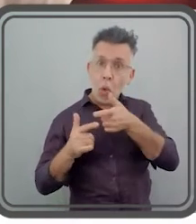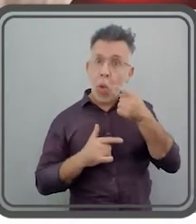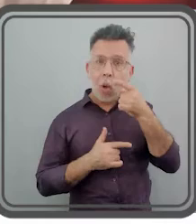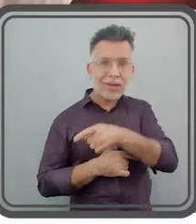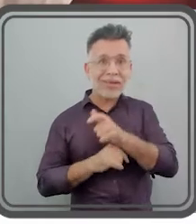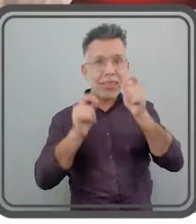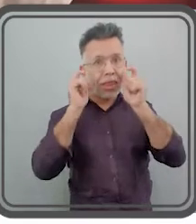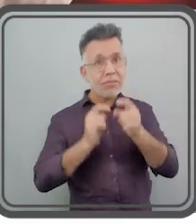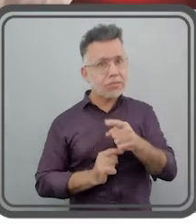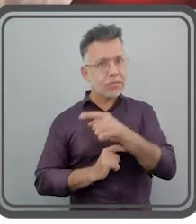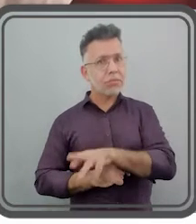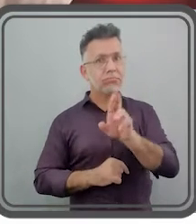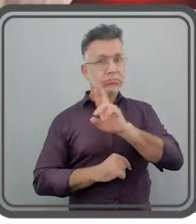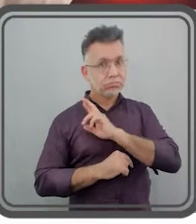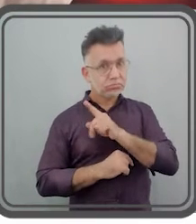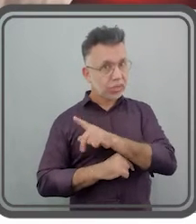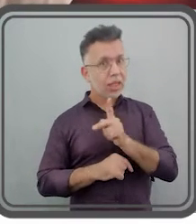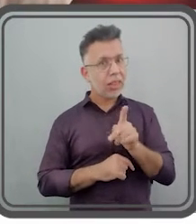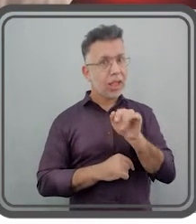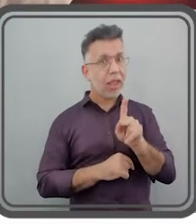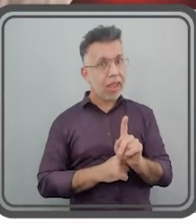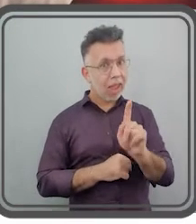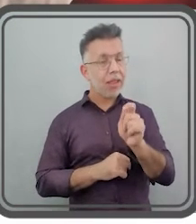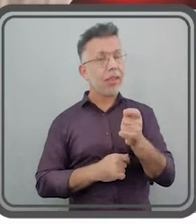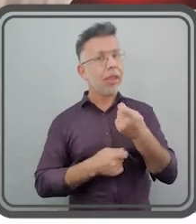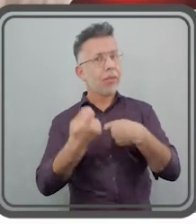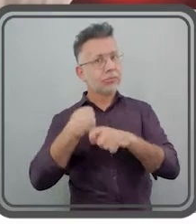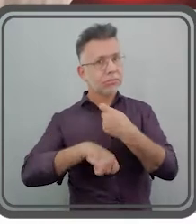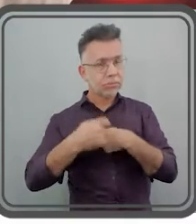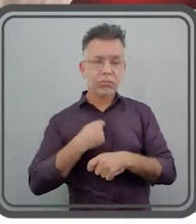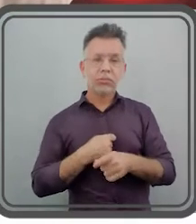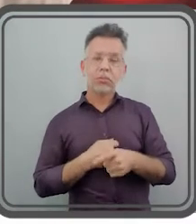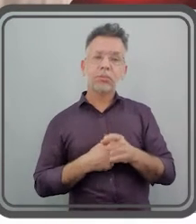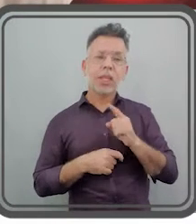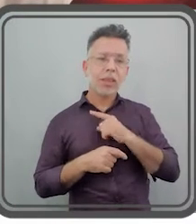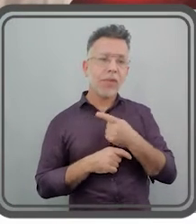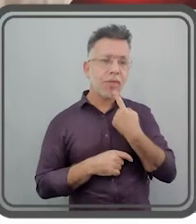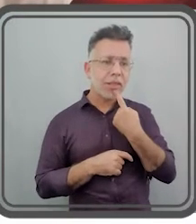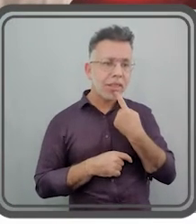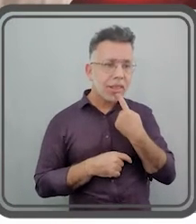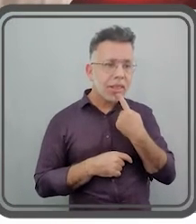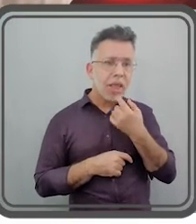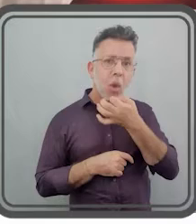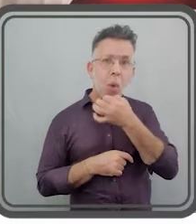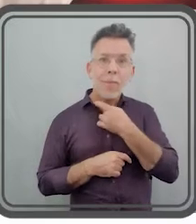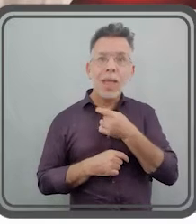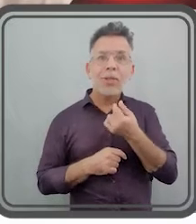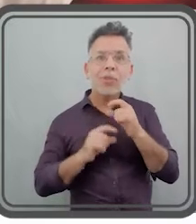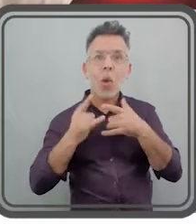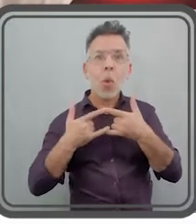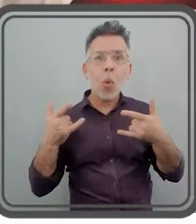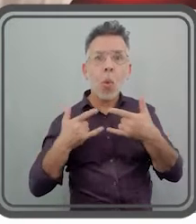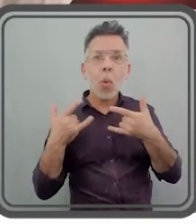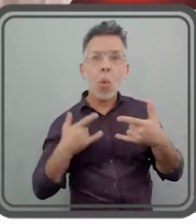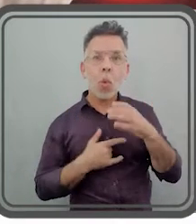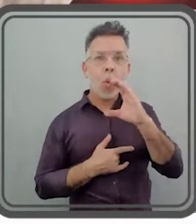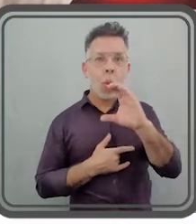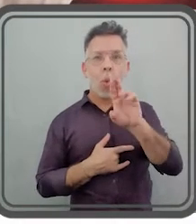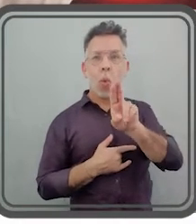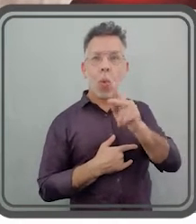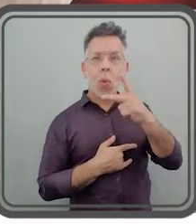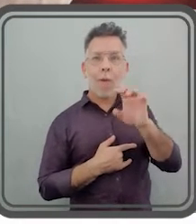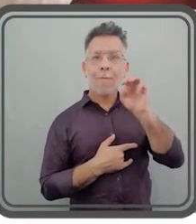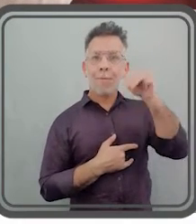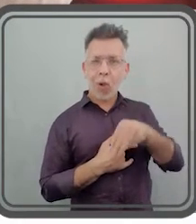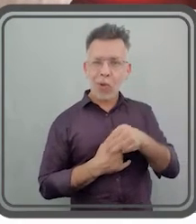olha que interessante essa solução então da carga for Business tá rolando nos comentários aqui uma campanha para um cupom para réguas aí não quero falar nada